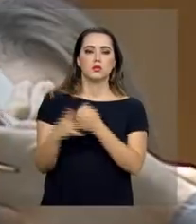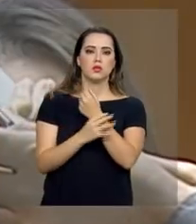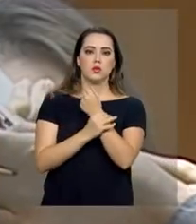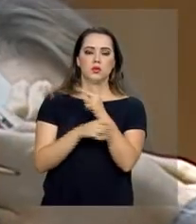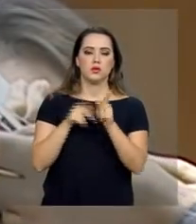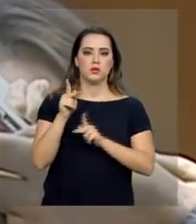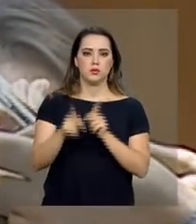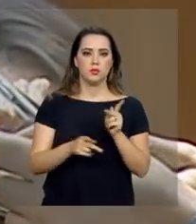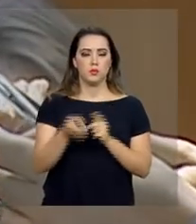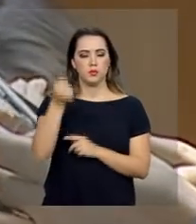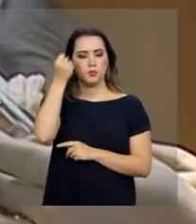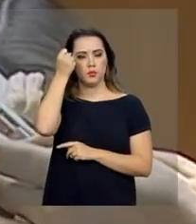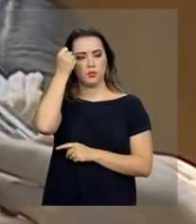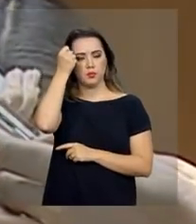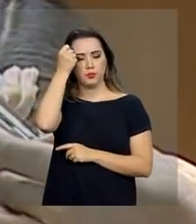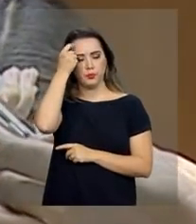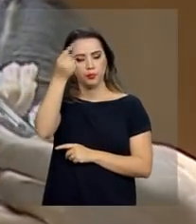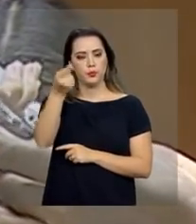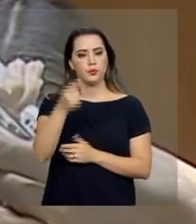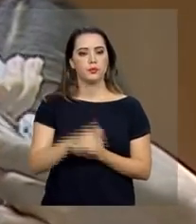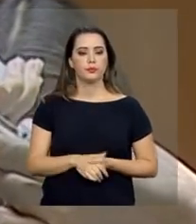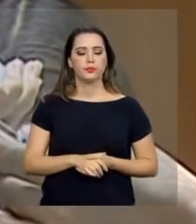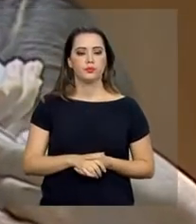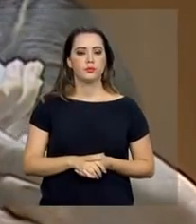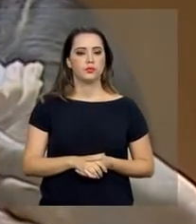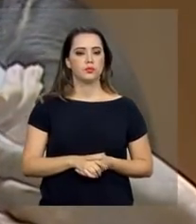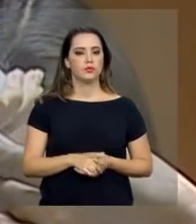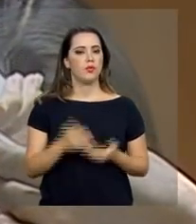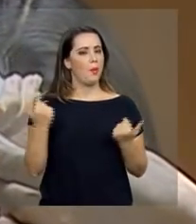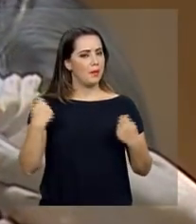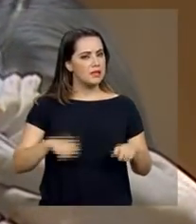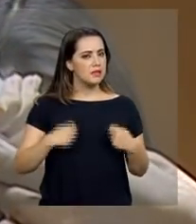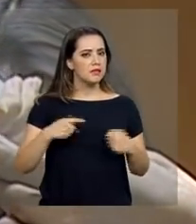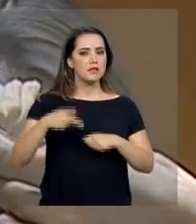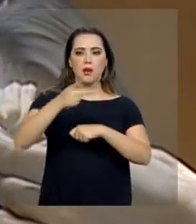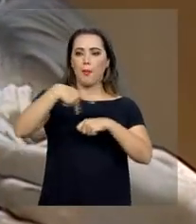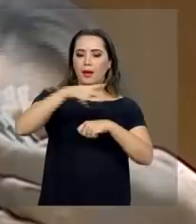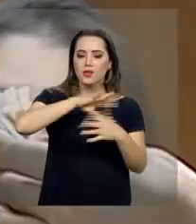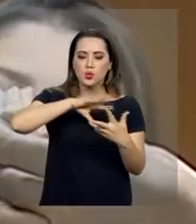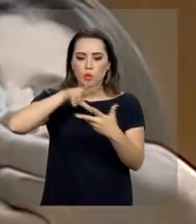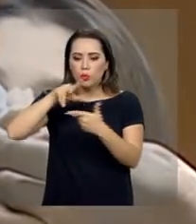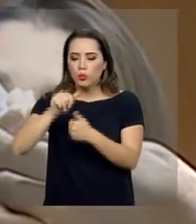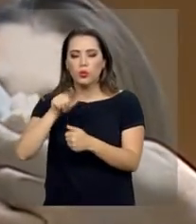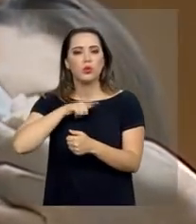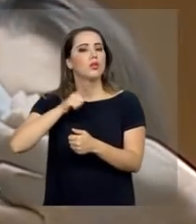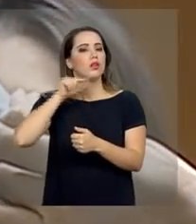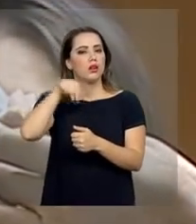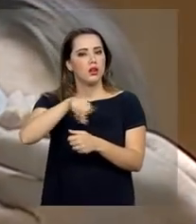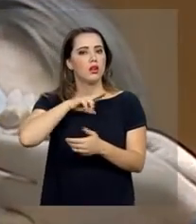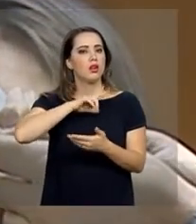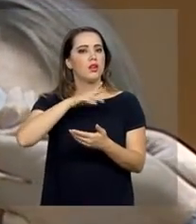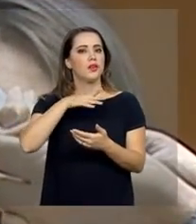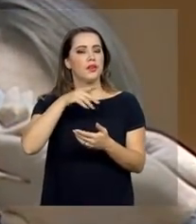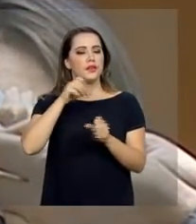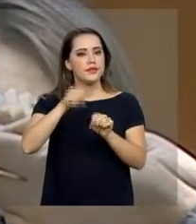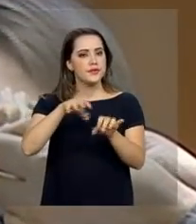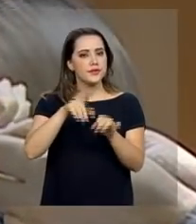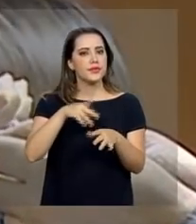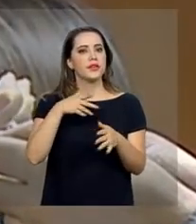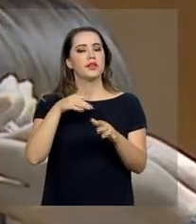é uma necessidade que nós temos países mundo afora tem escola nacional com currículo nacional para formar policiais